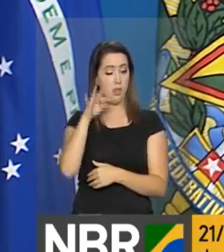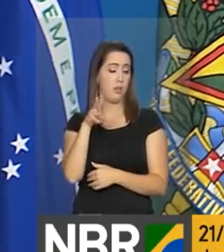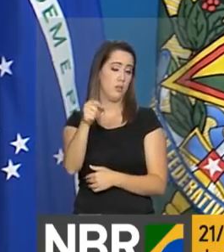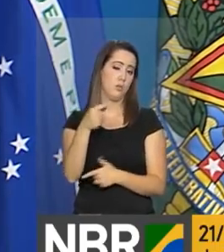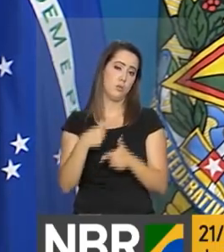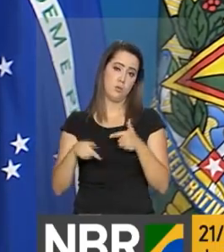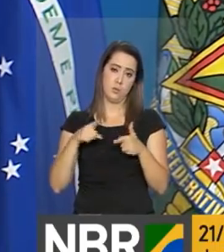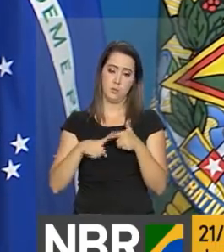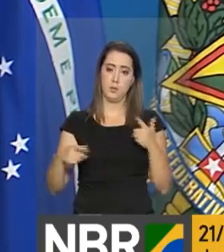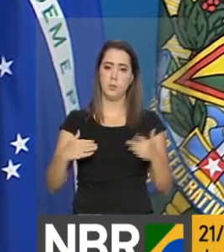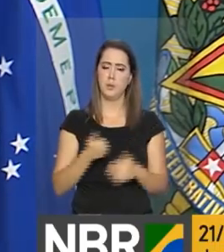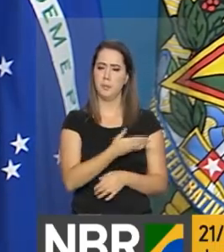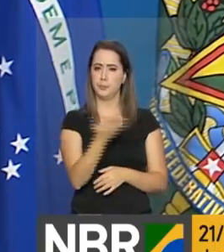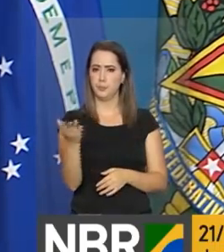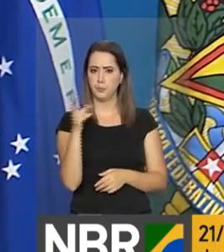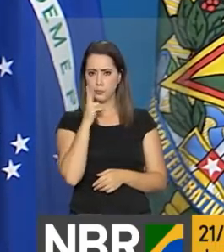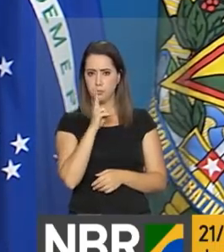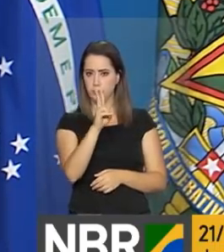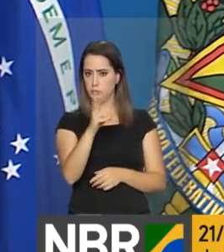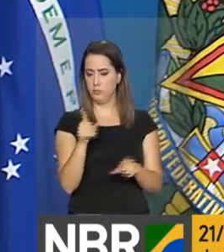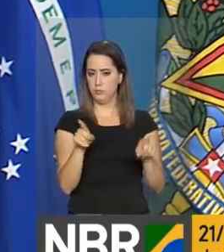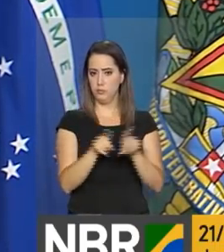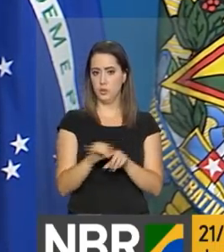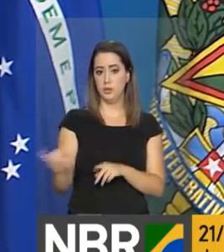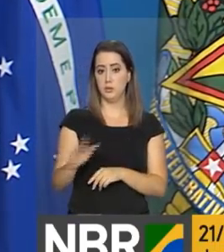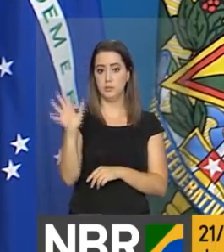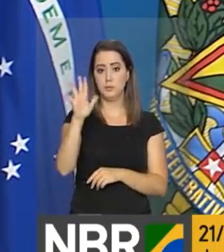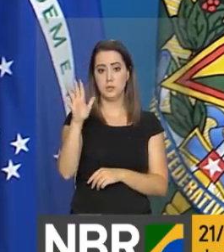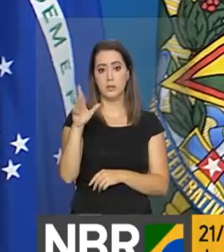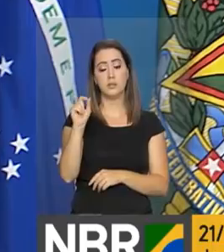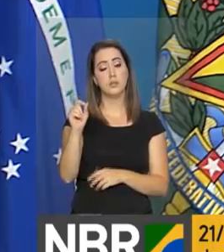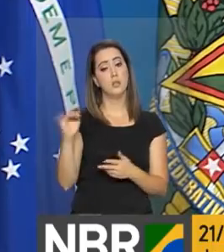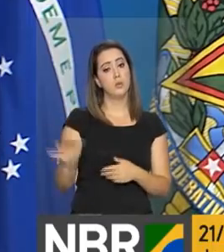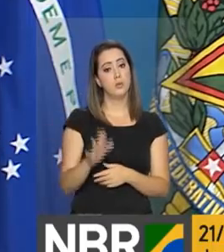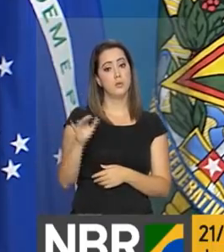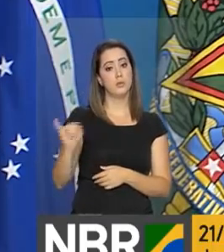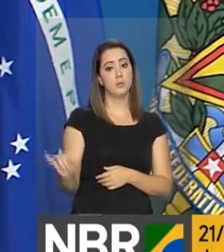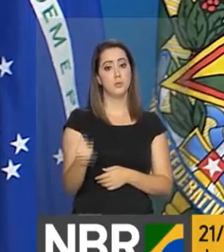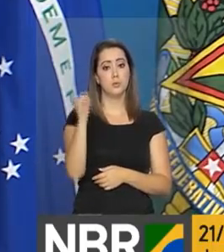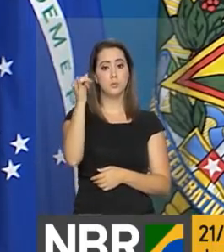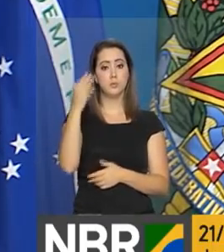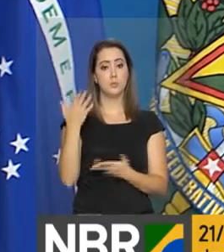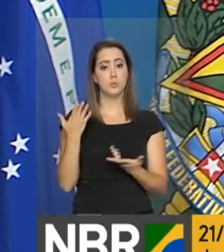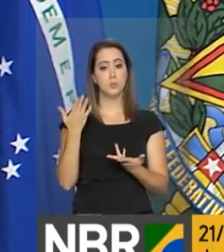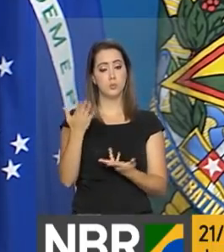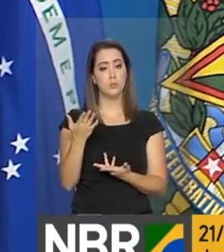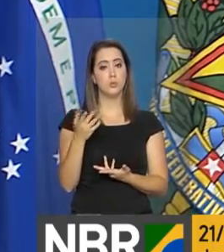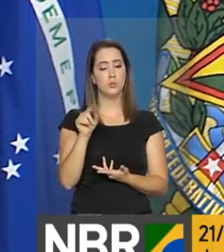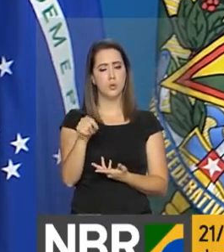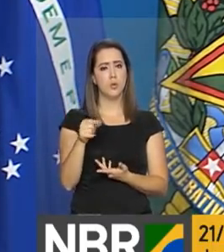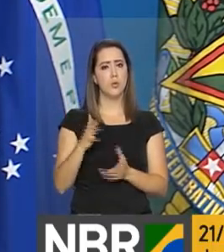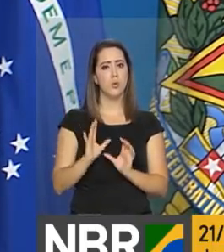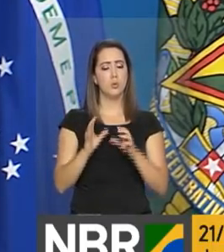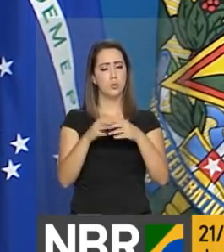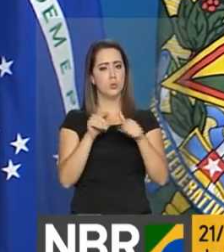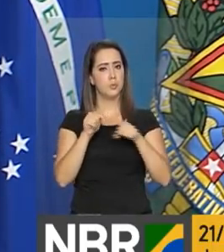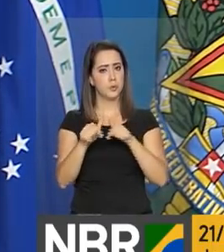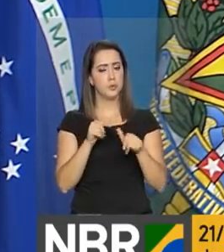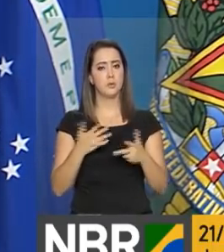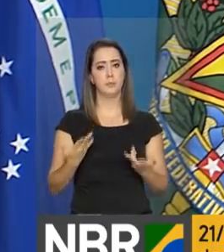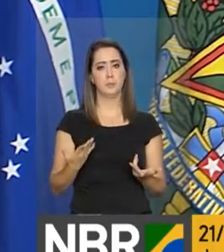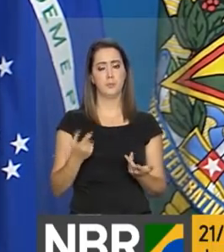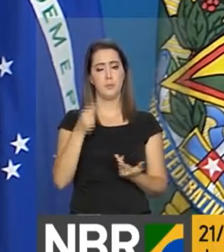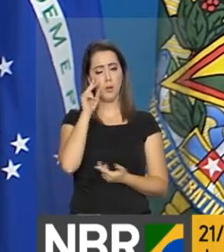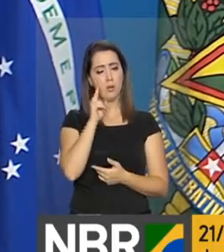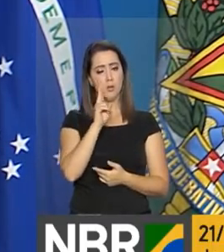esses magos vocês vejam o que aconteceu com a inflação o que aconteceu com juros o que aconteceu com os postos de trabalho